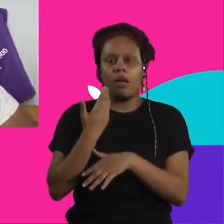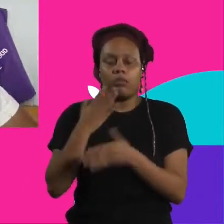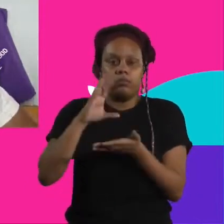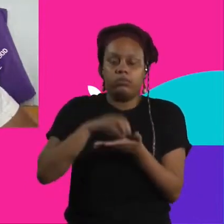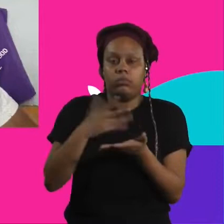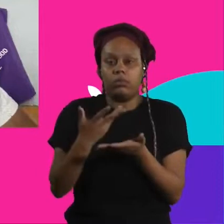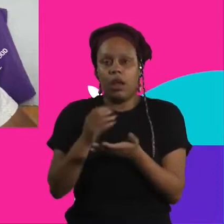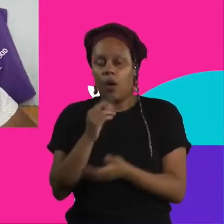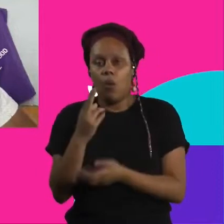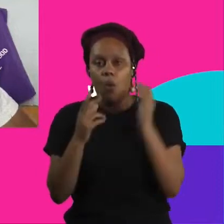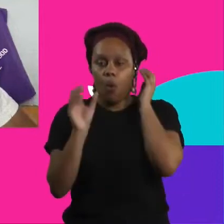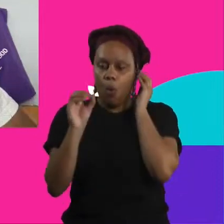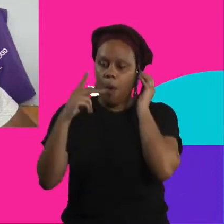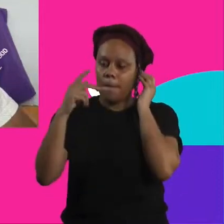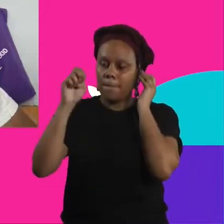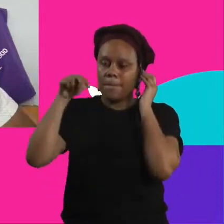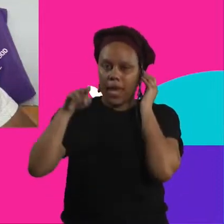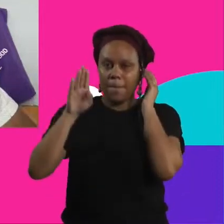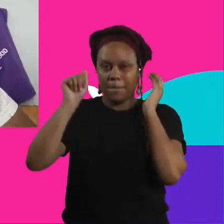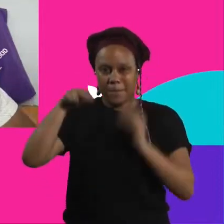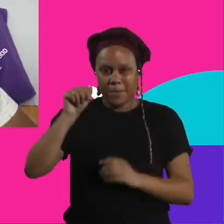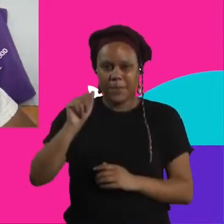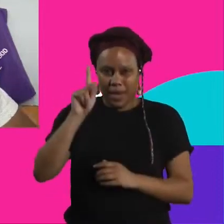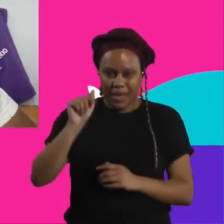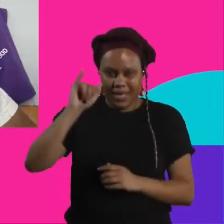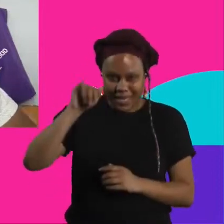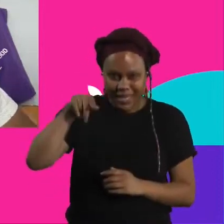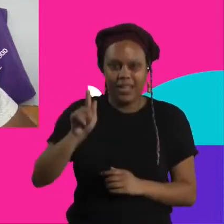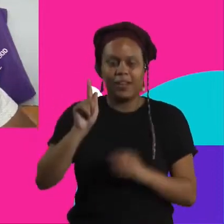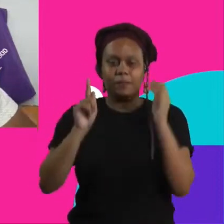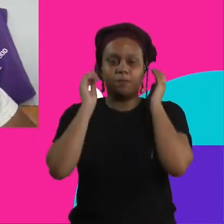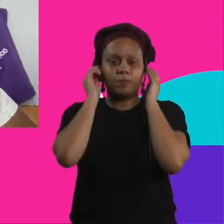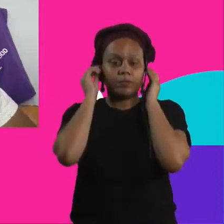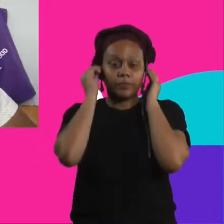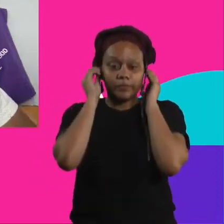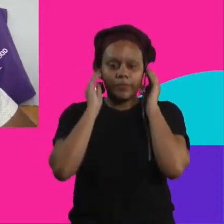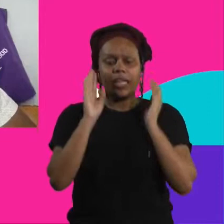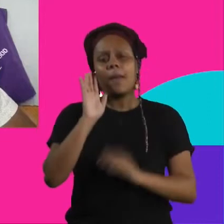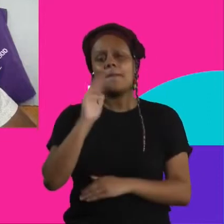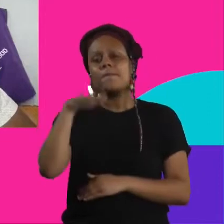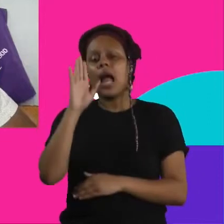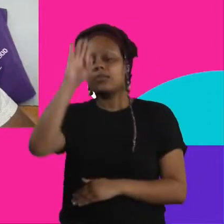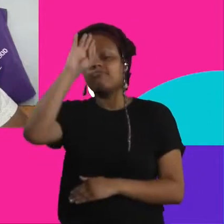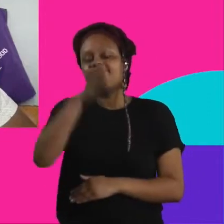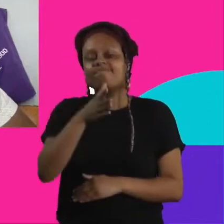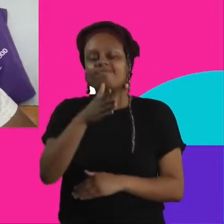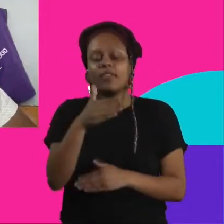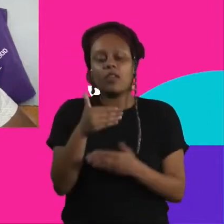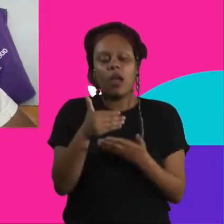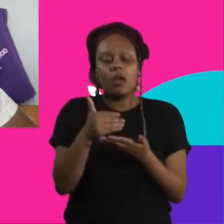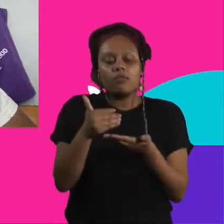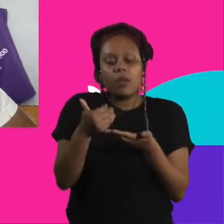Banking, de conectar as pessoas, né? De uma forma mais direta, né? Com menos intermediários, né? E aí o